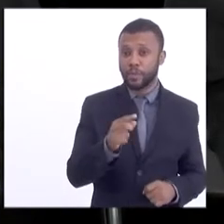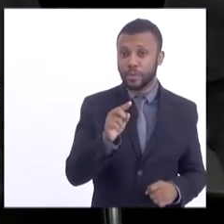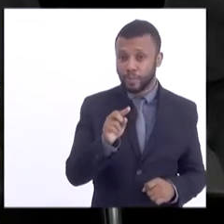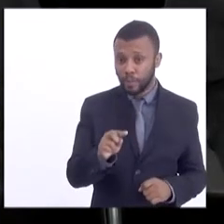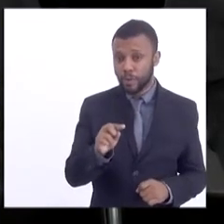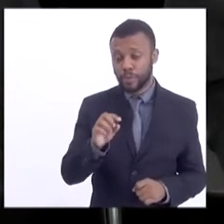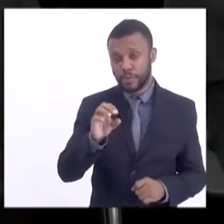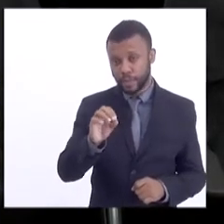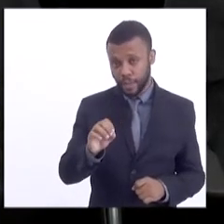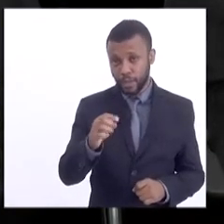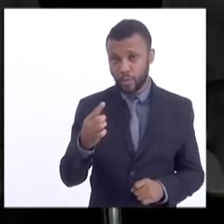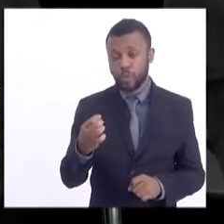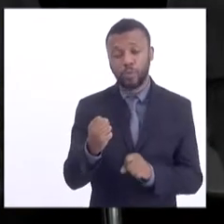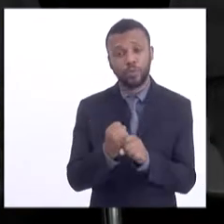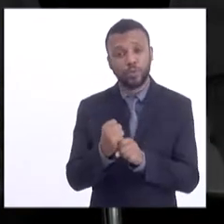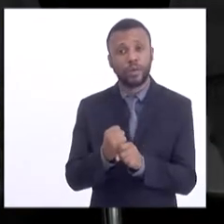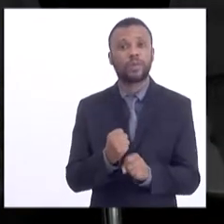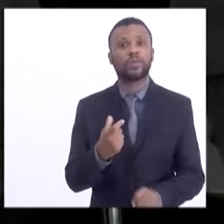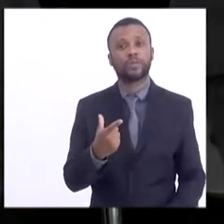2021